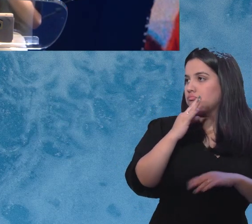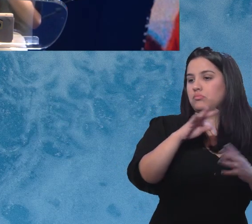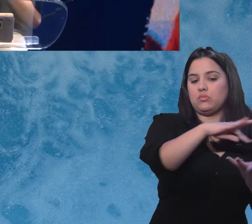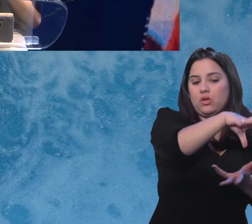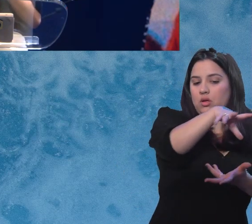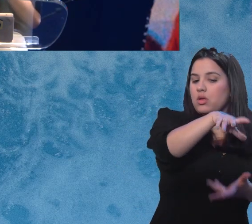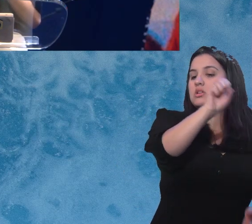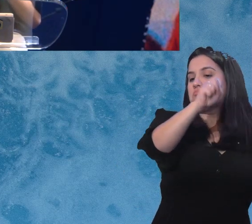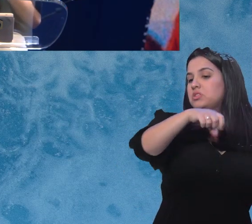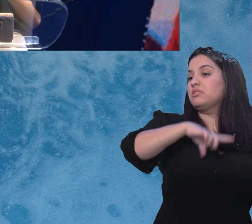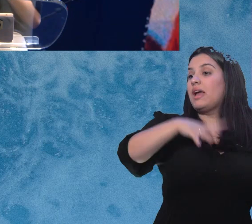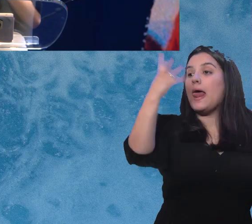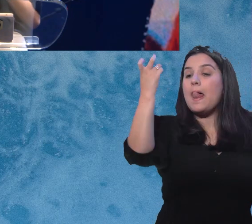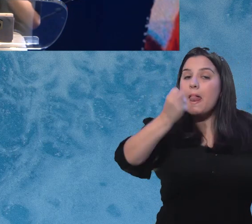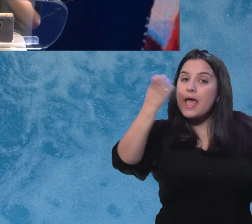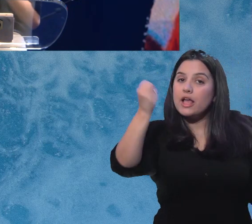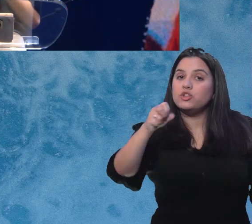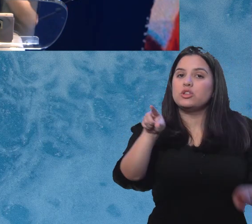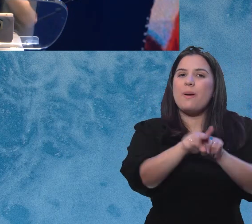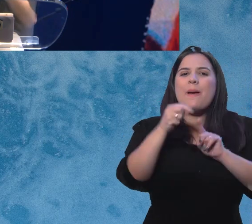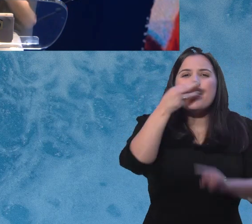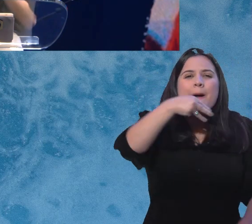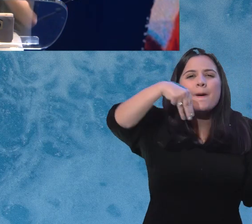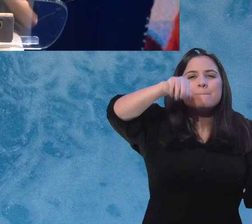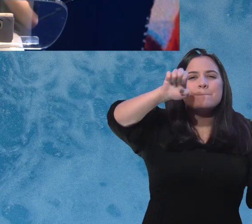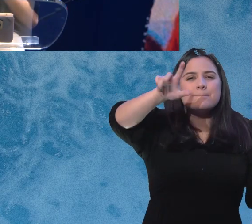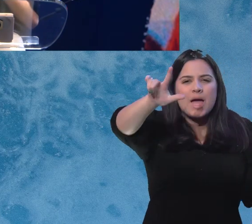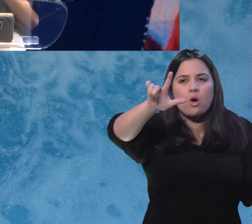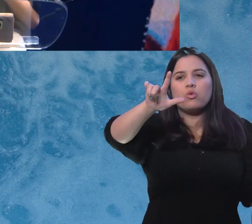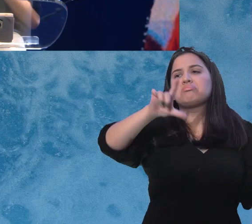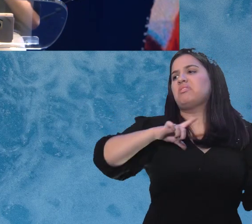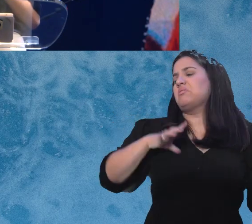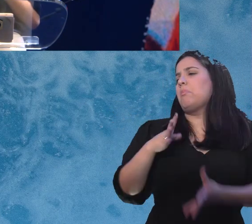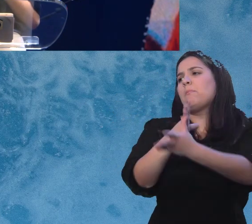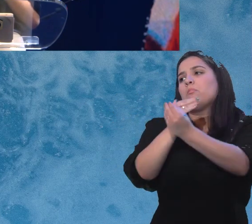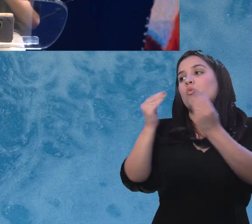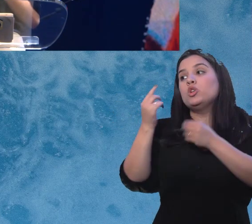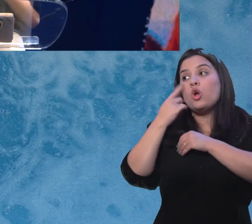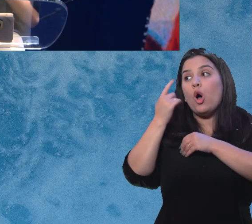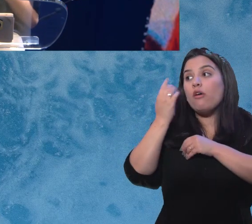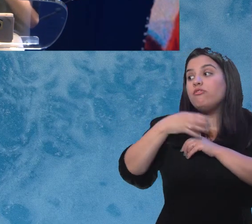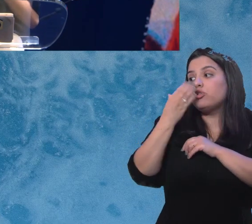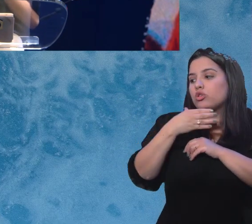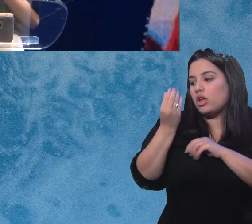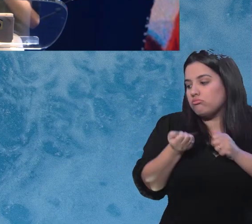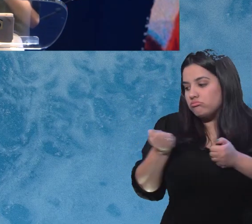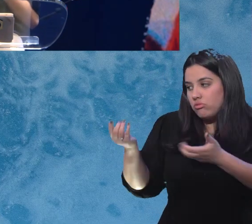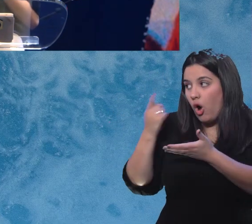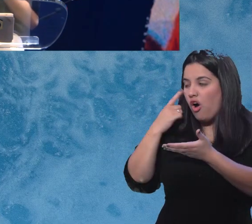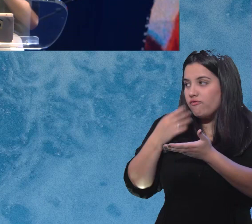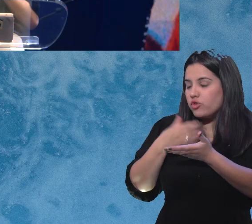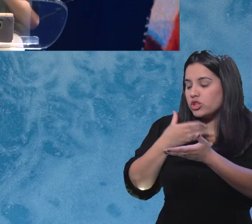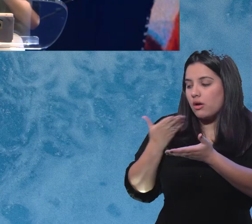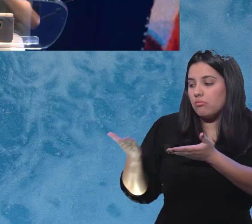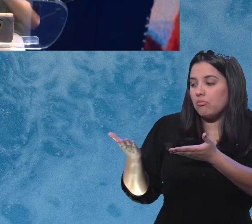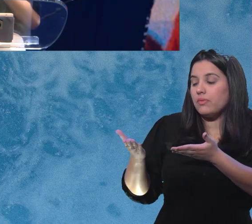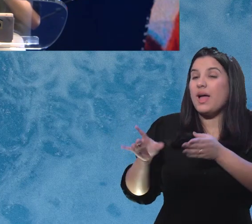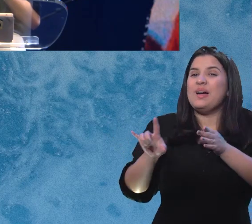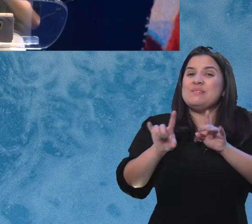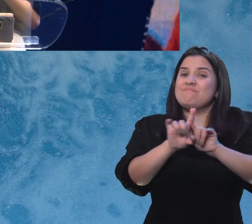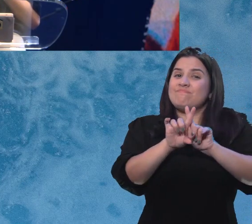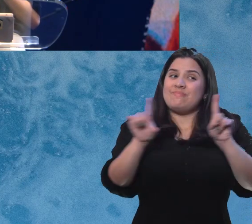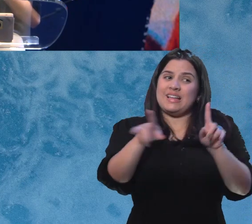produz leite e mel com fartura. Aqui está o tipo de fruto que nela há. Contudo, o povo que vive ali